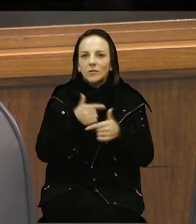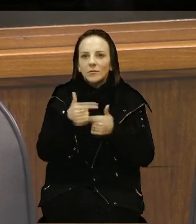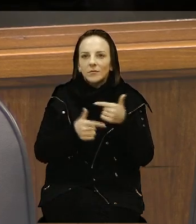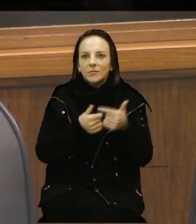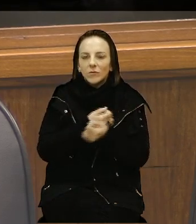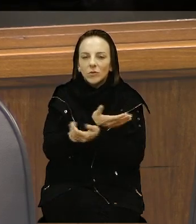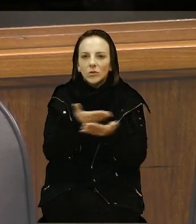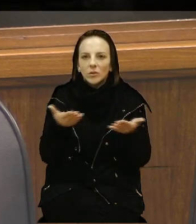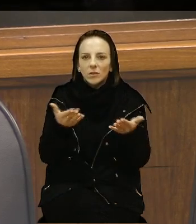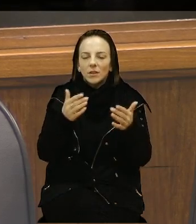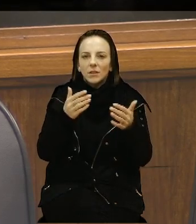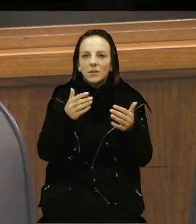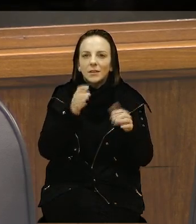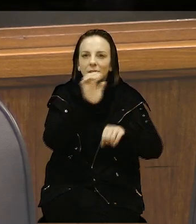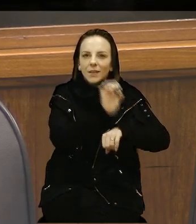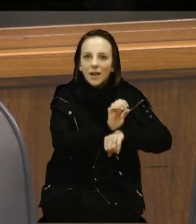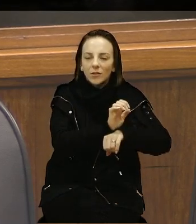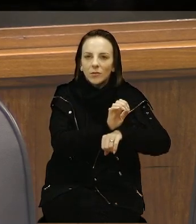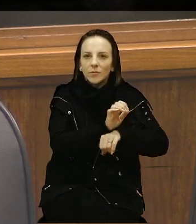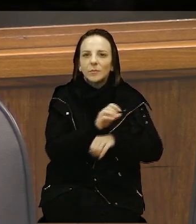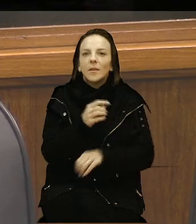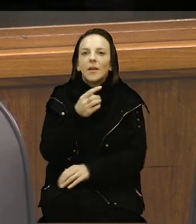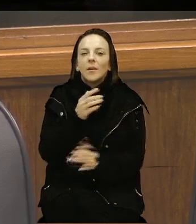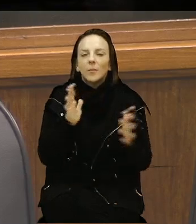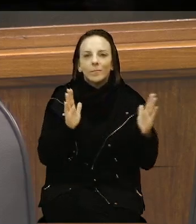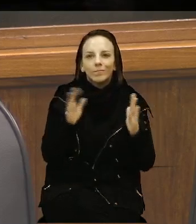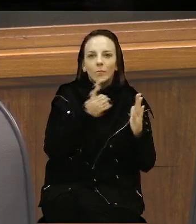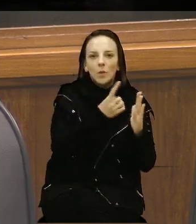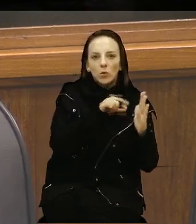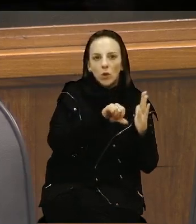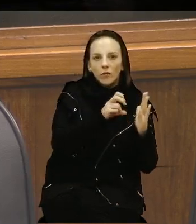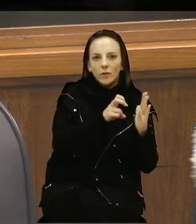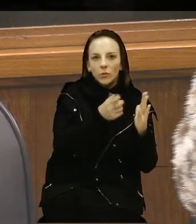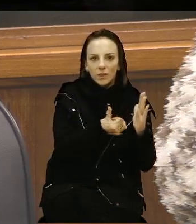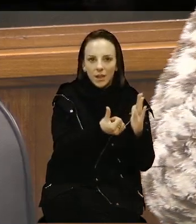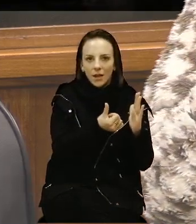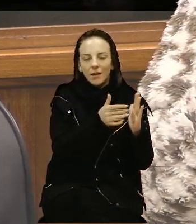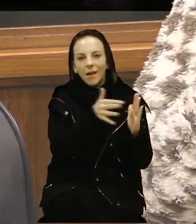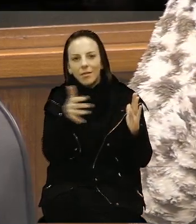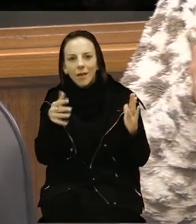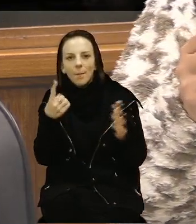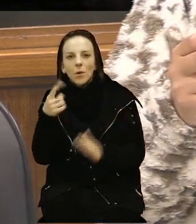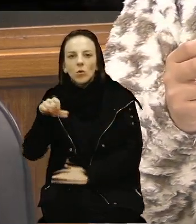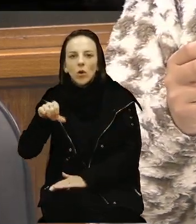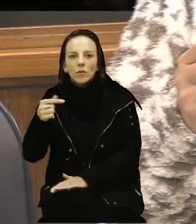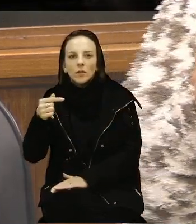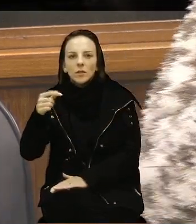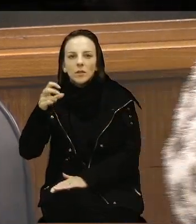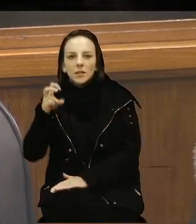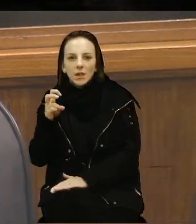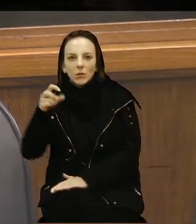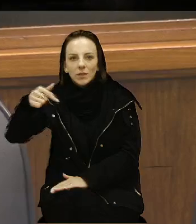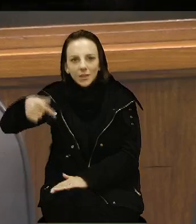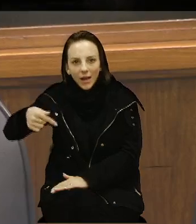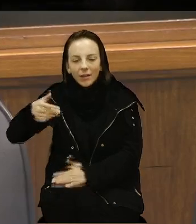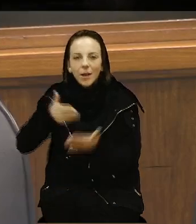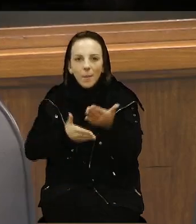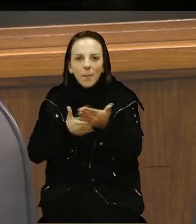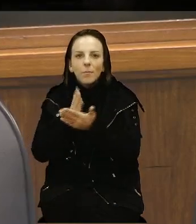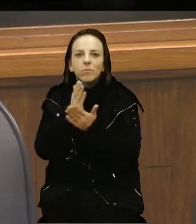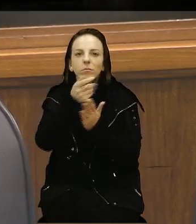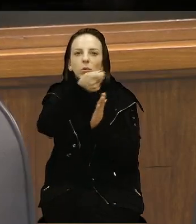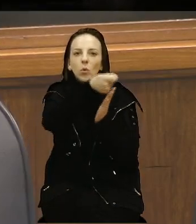IPASE, entre 1956 e 1957, foi aprovada em concurso